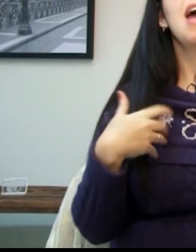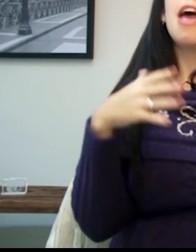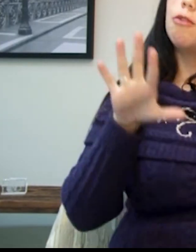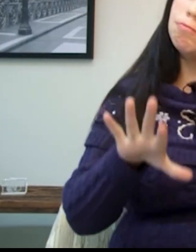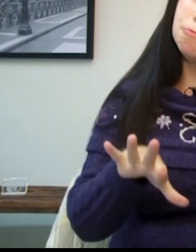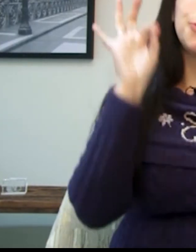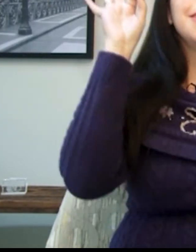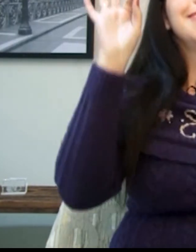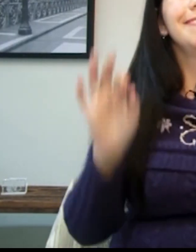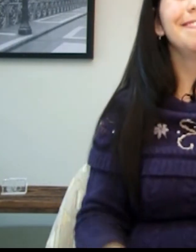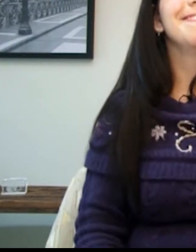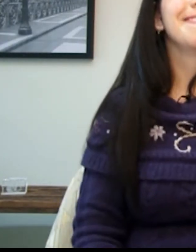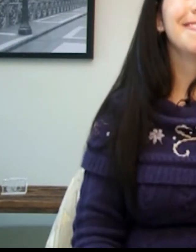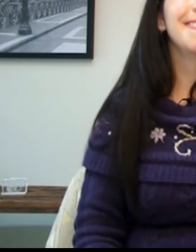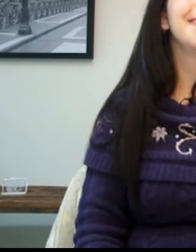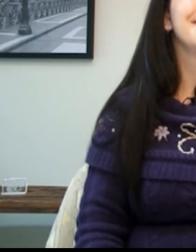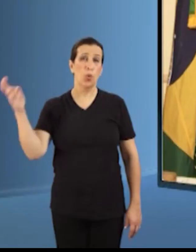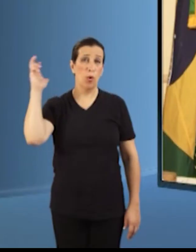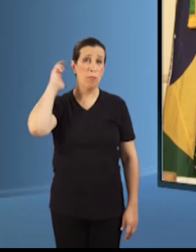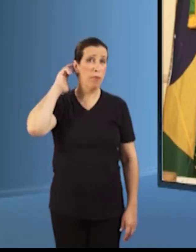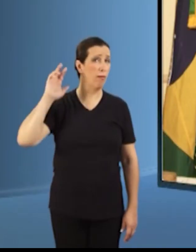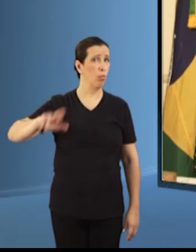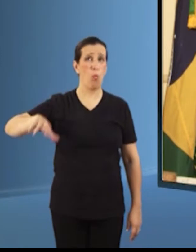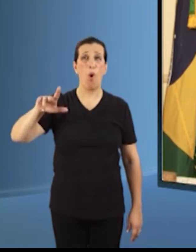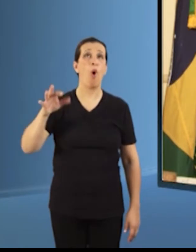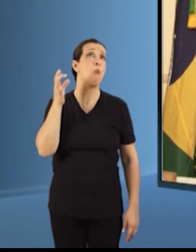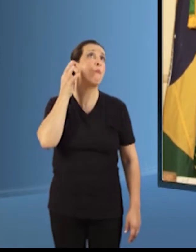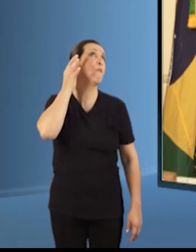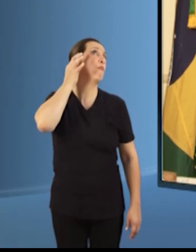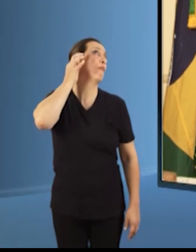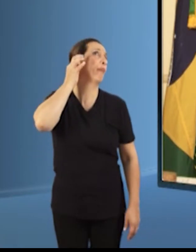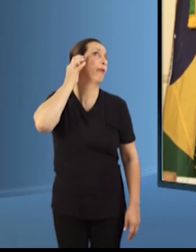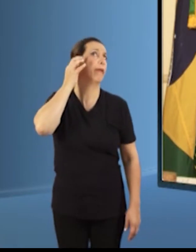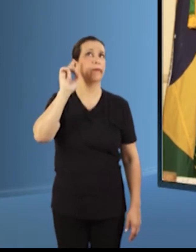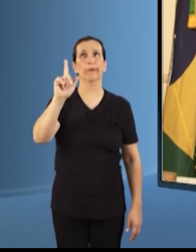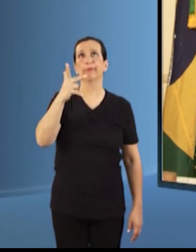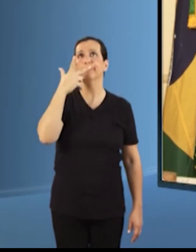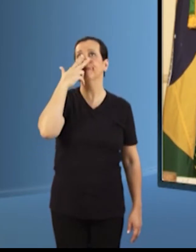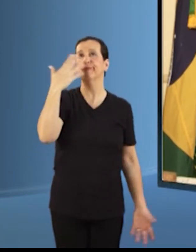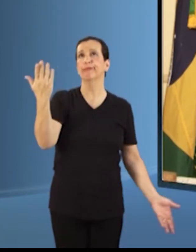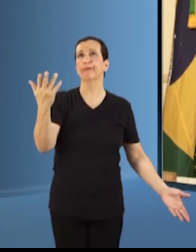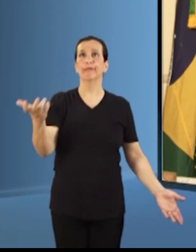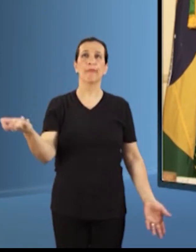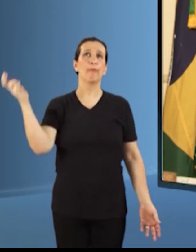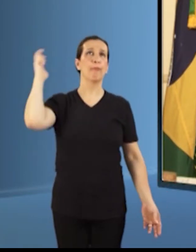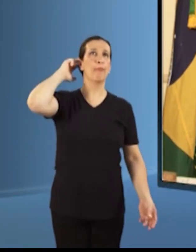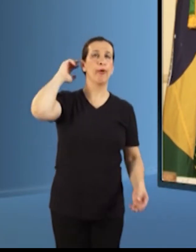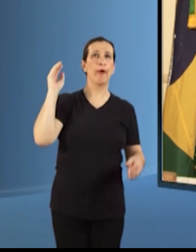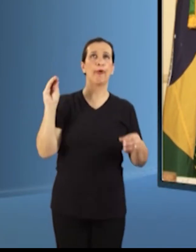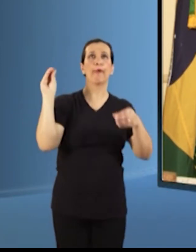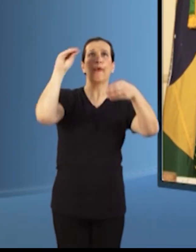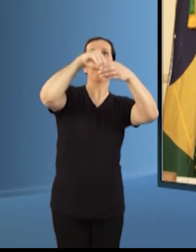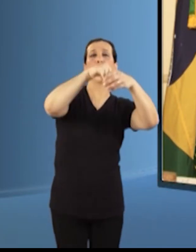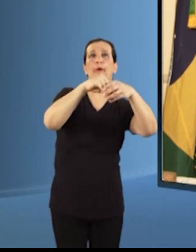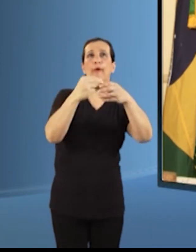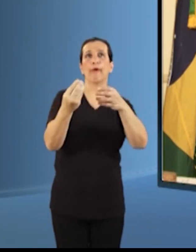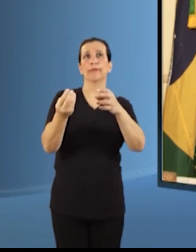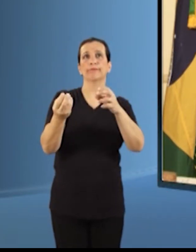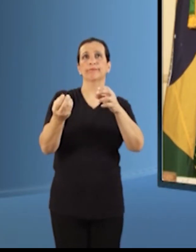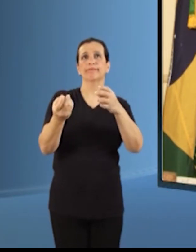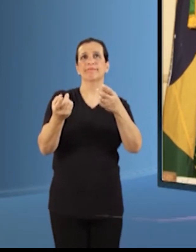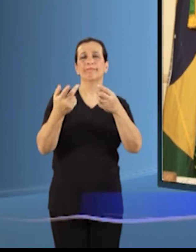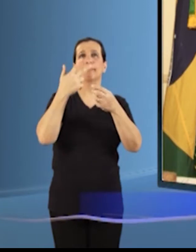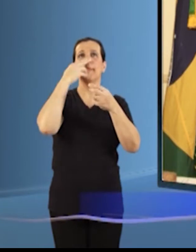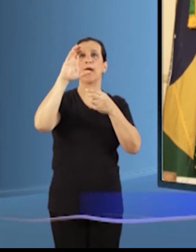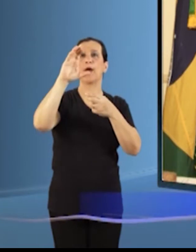mais. Eu escolhi. O implante não é um brinco, não é algo que você implanta e coloca, né,